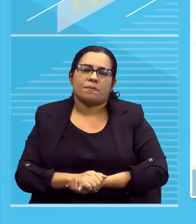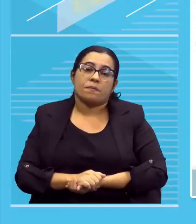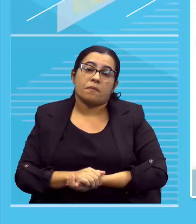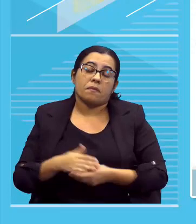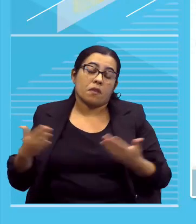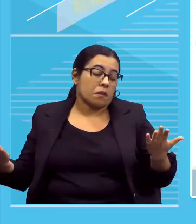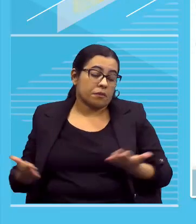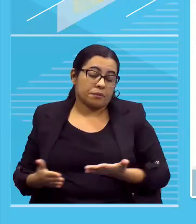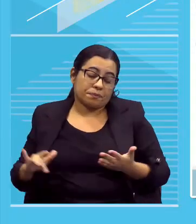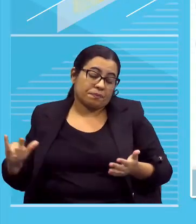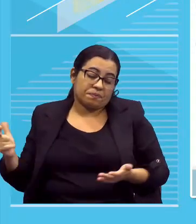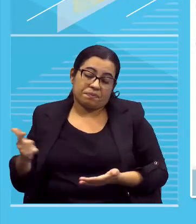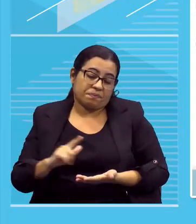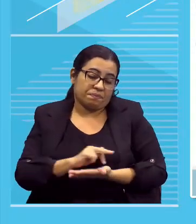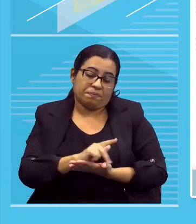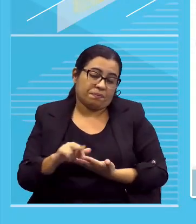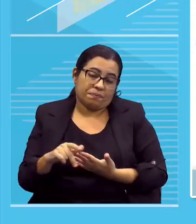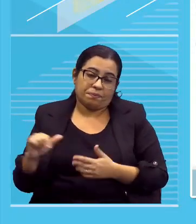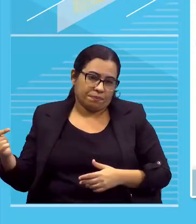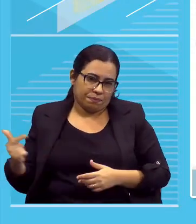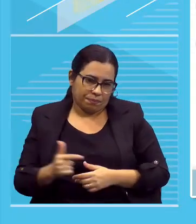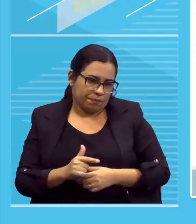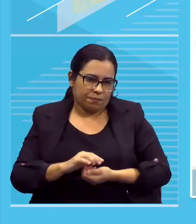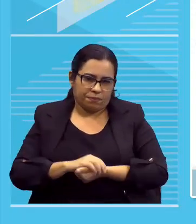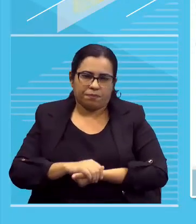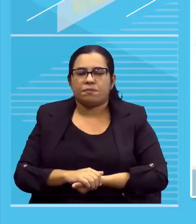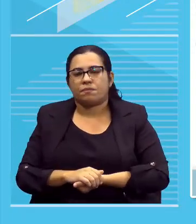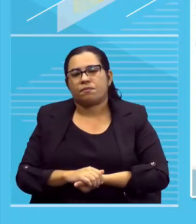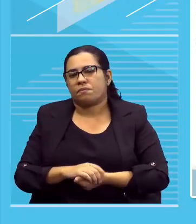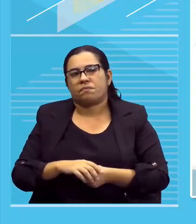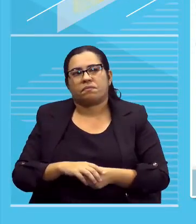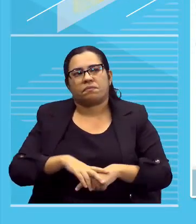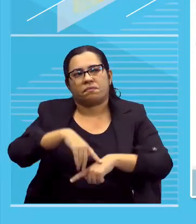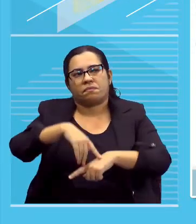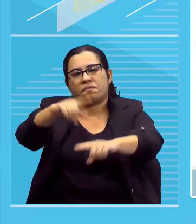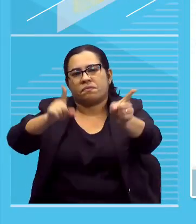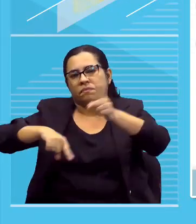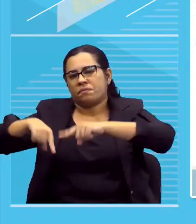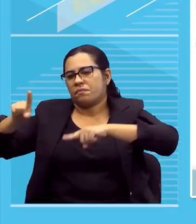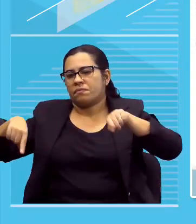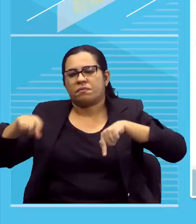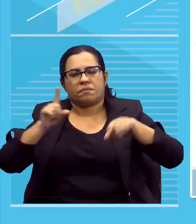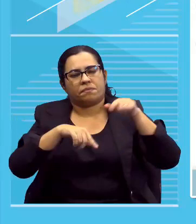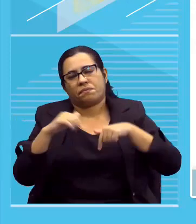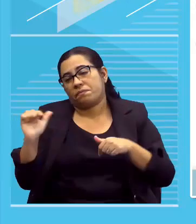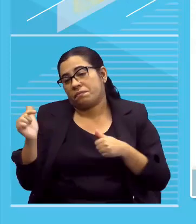hoje Nós já não temos tanto variedade delas